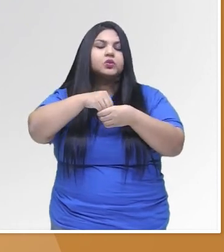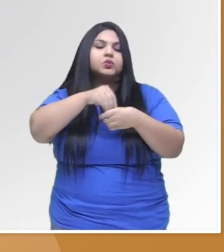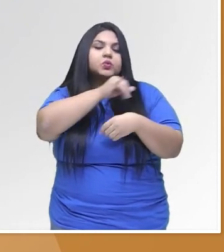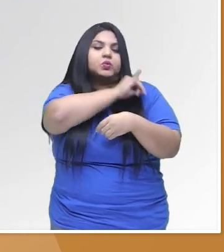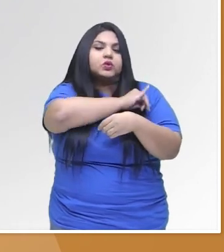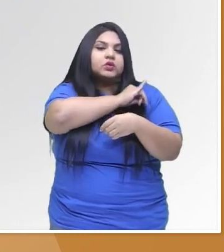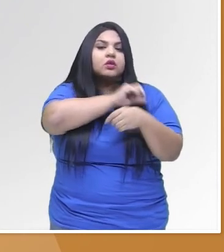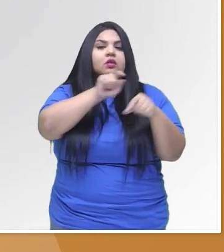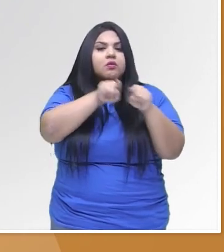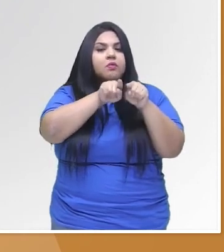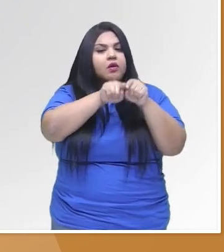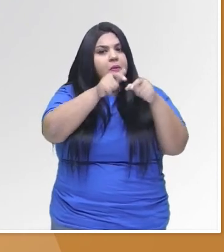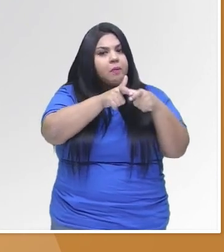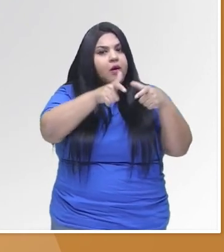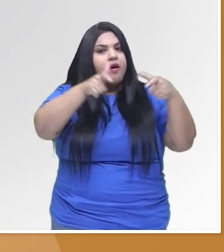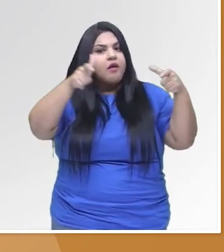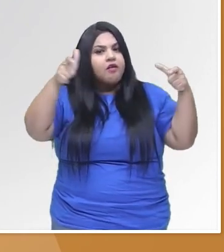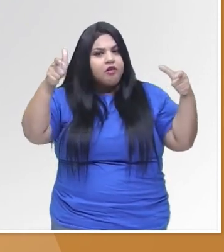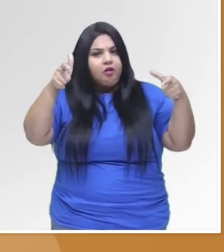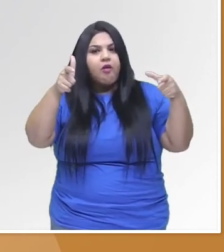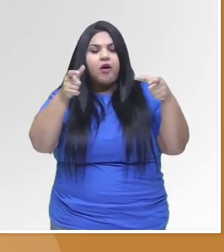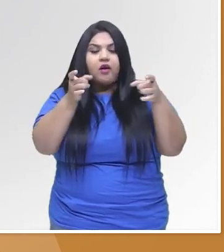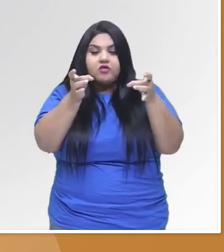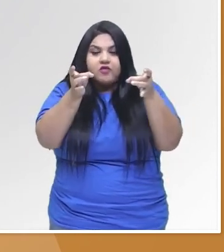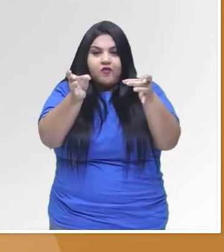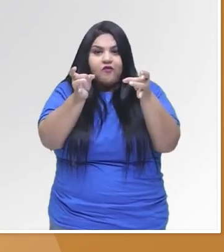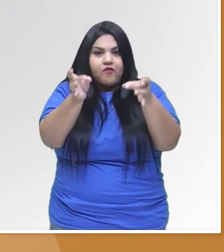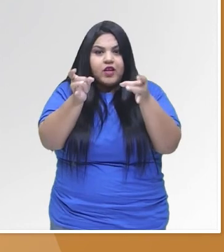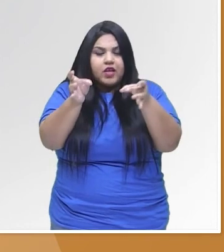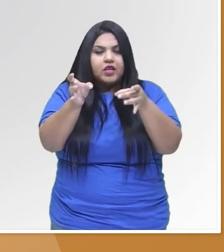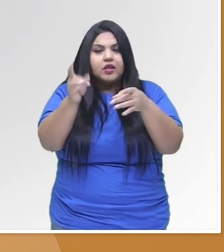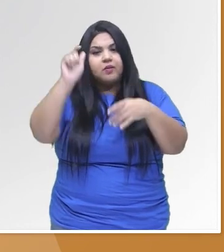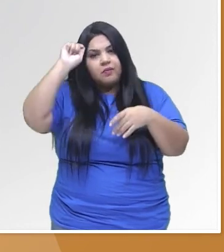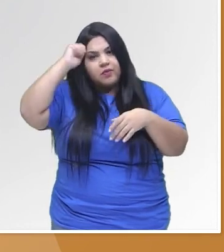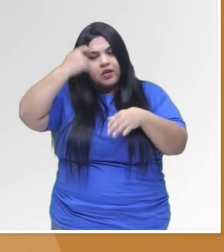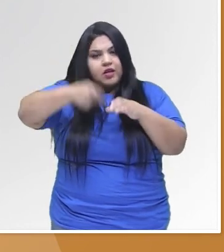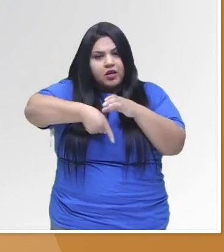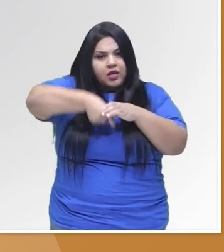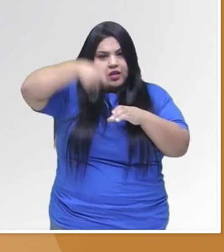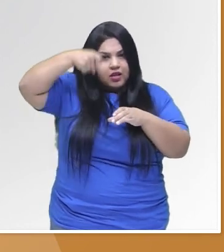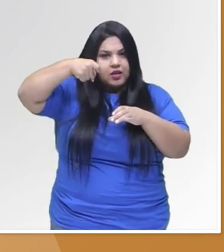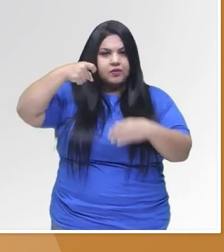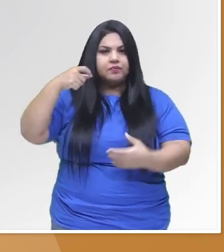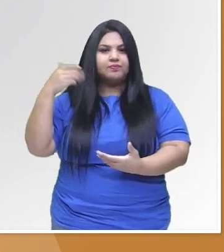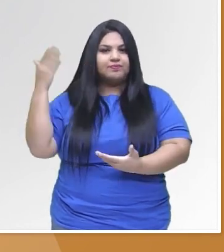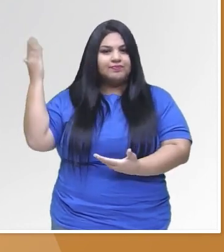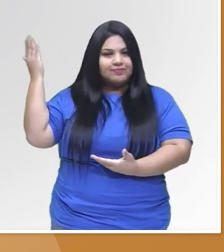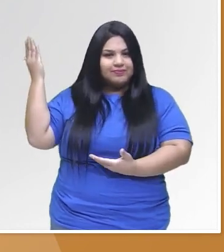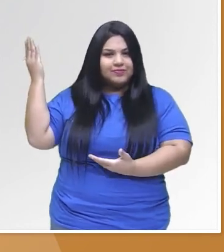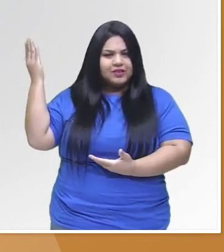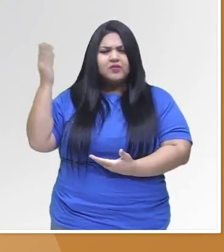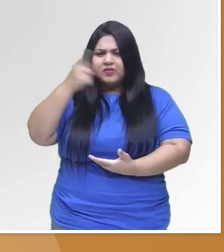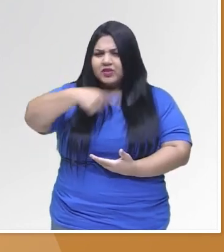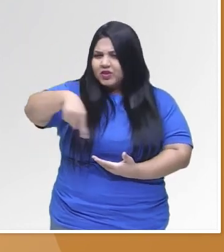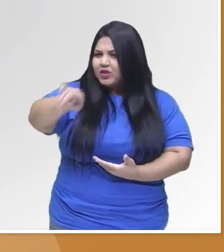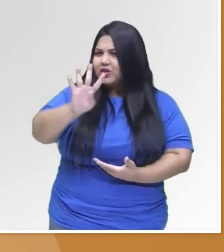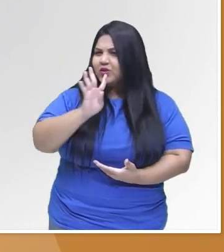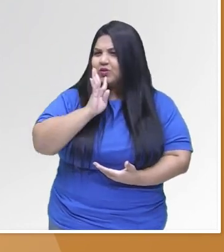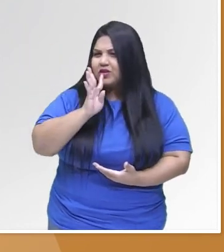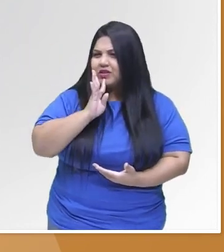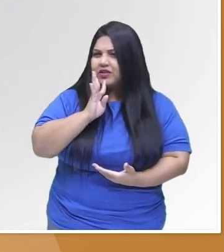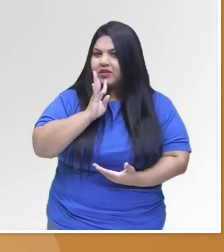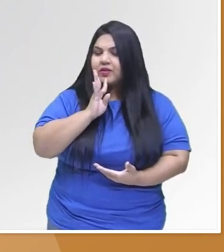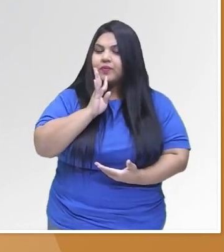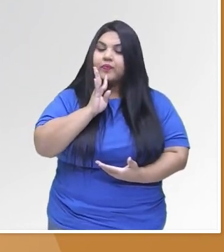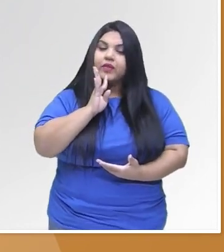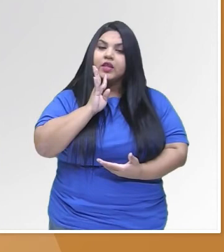maior empresa de exportação de petróleo do mundo, que é a Petrobras. Você conhece ela, né? Ela